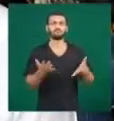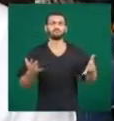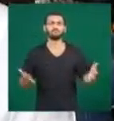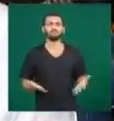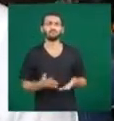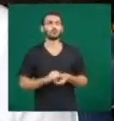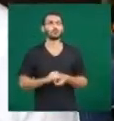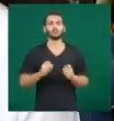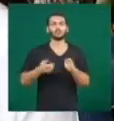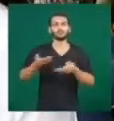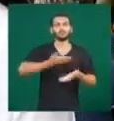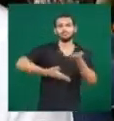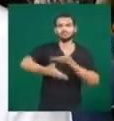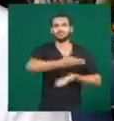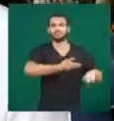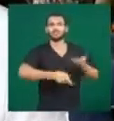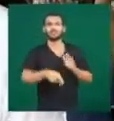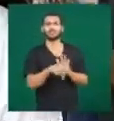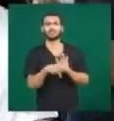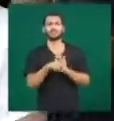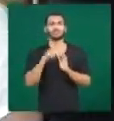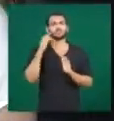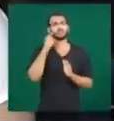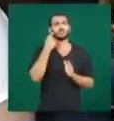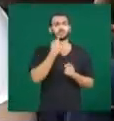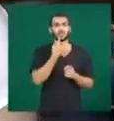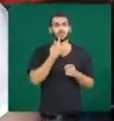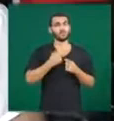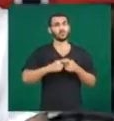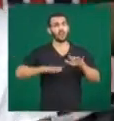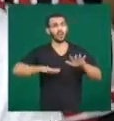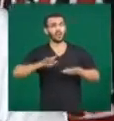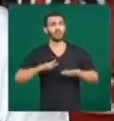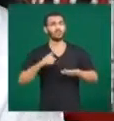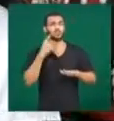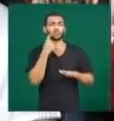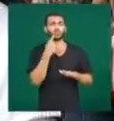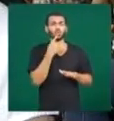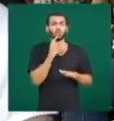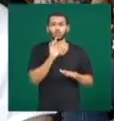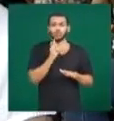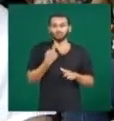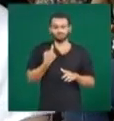interação entre os surdos, né? Porque normalmente eles ficam sempre muito